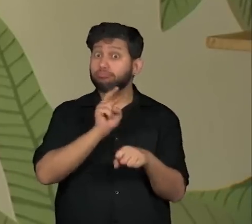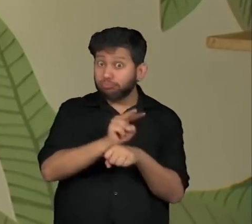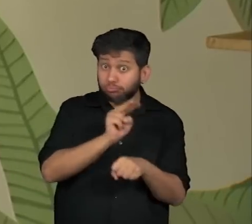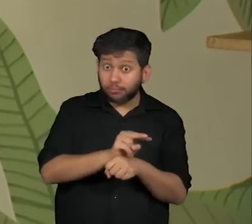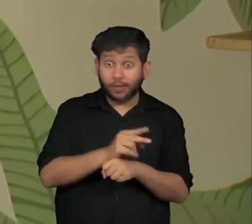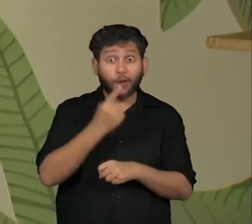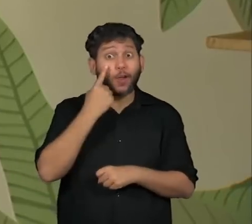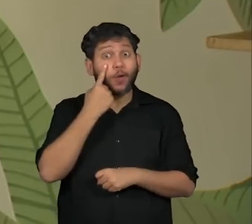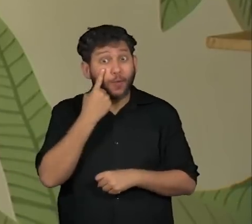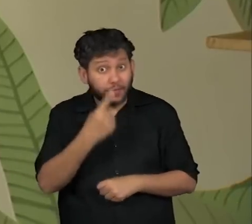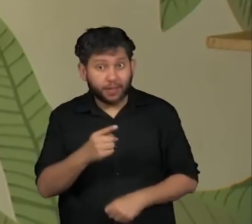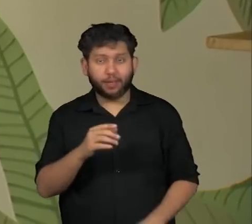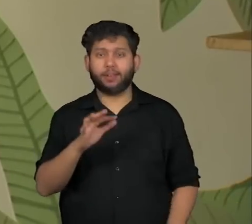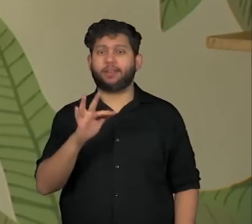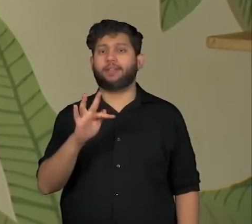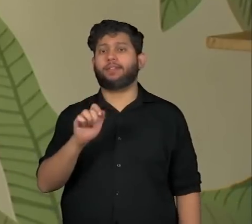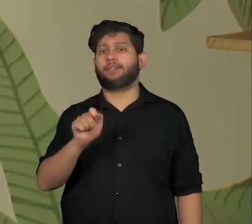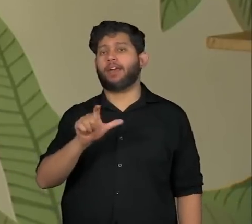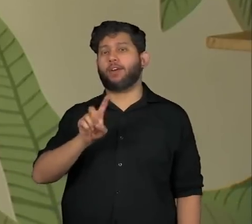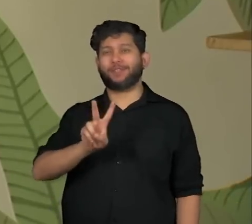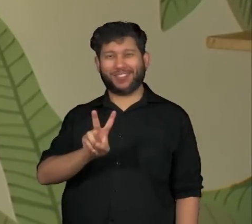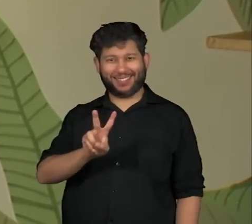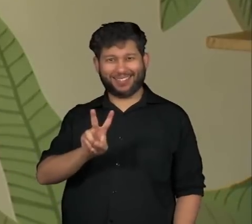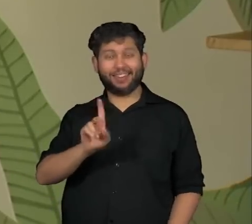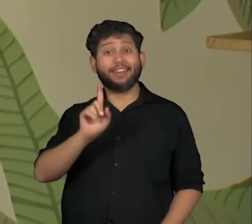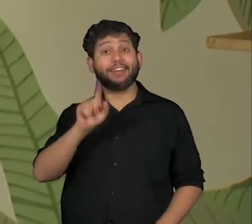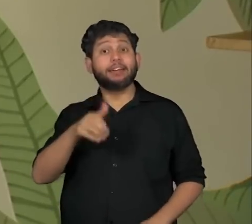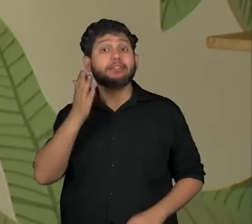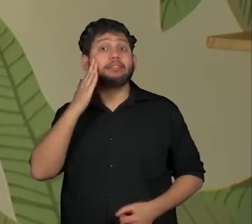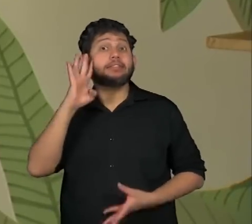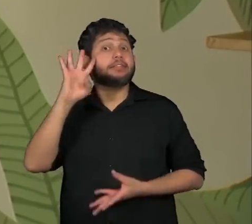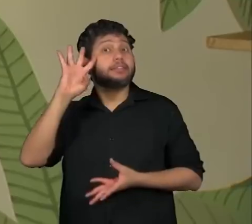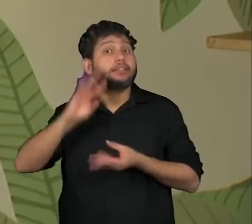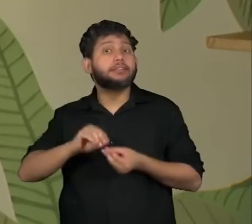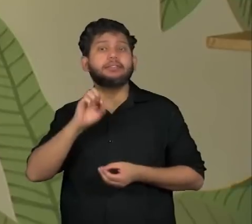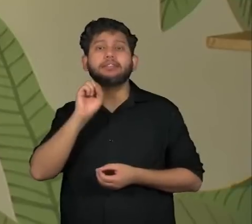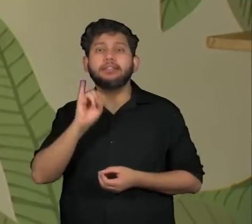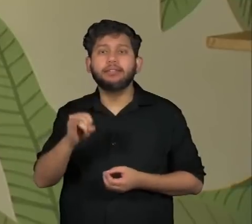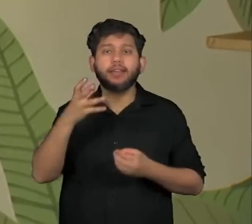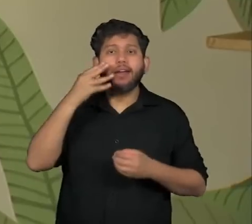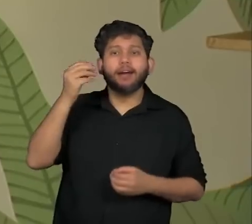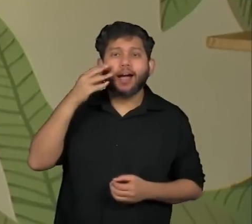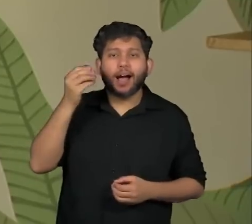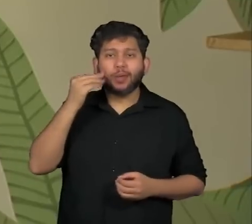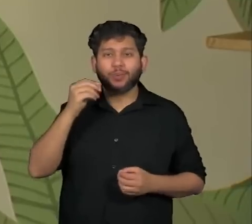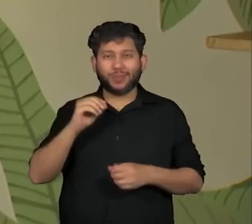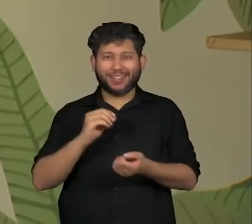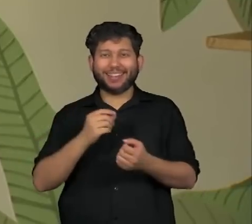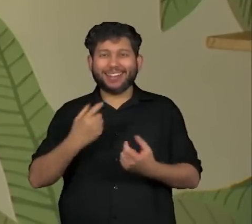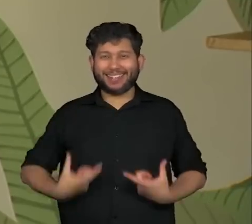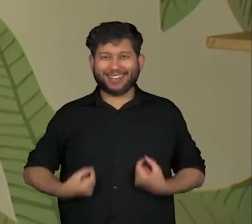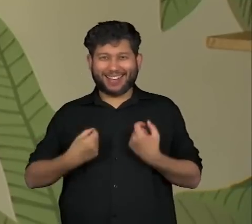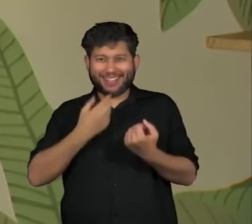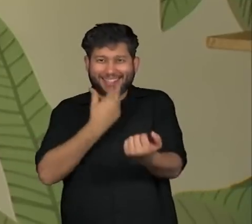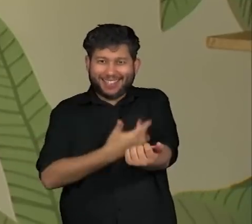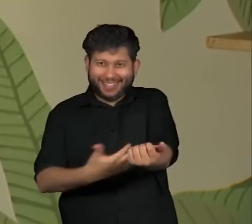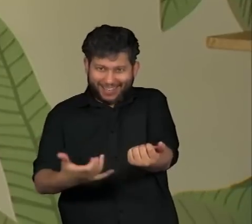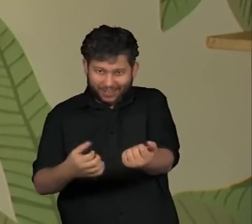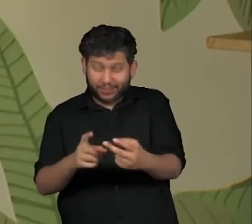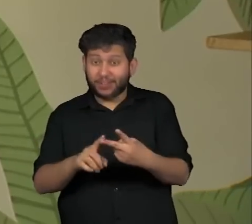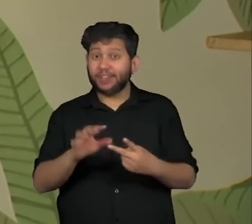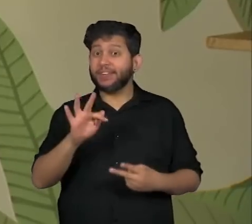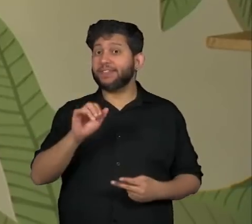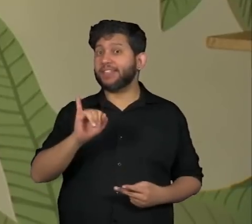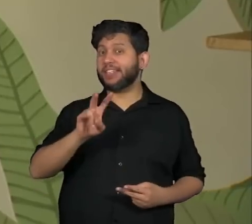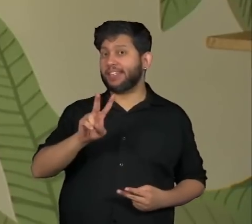para a FIV-FeLV, que é um teste que testa a leucemia felina, e a FIV é uma doença que afeta a imunidade dos